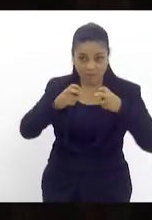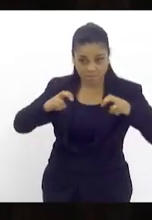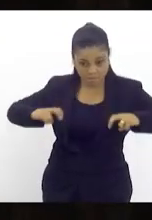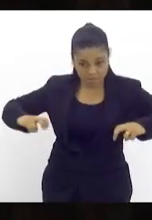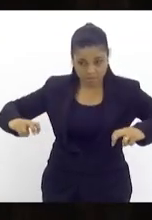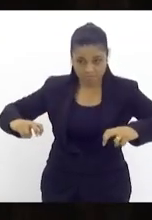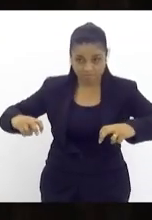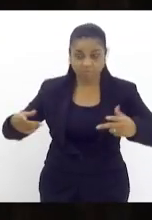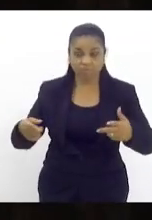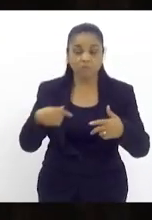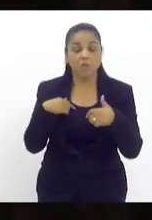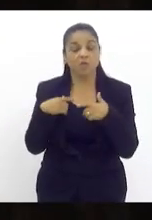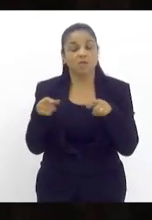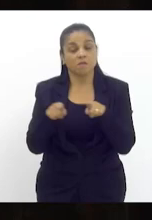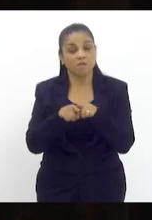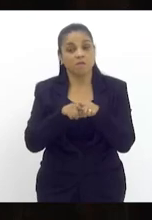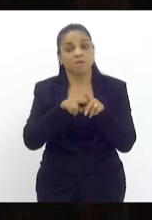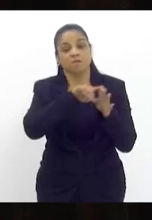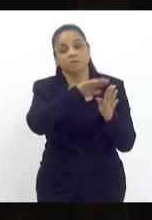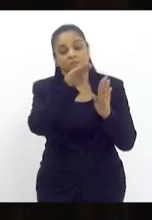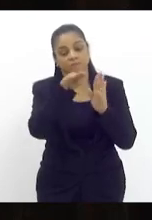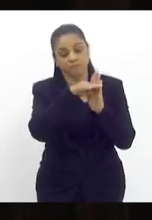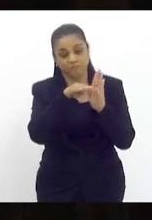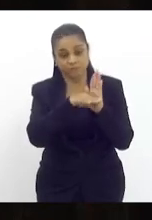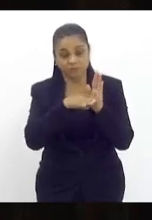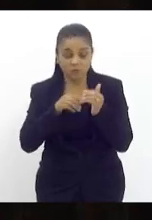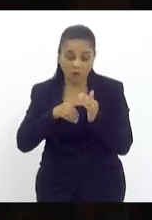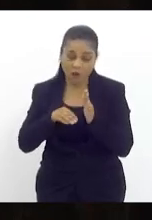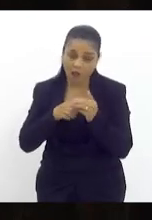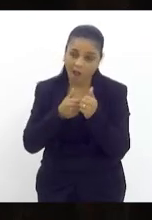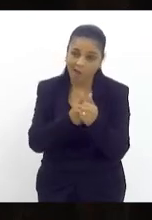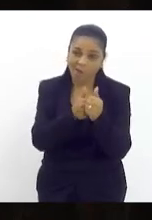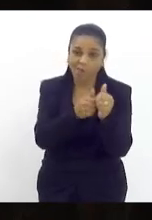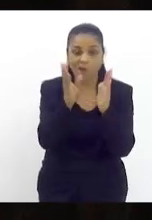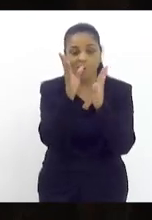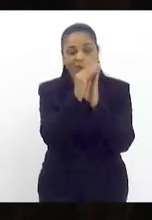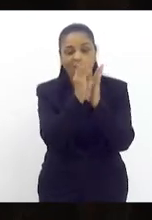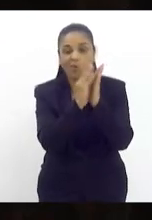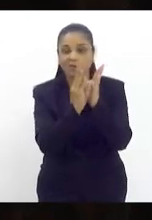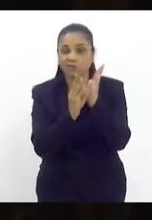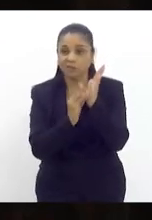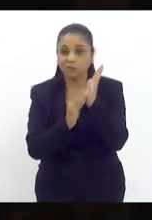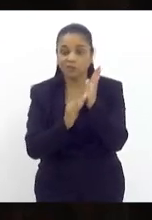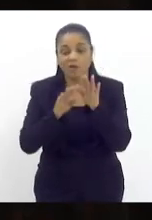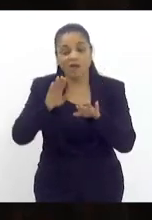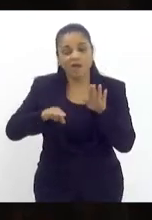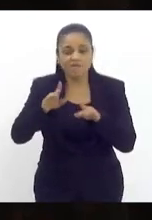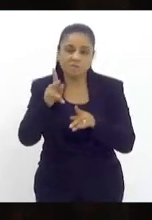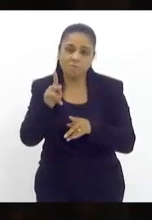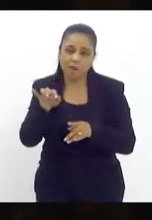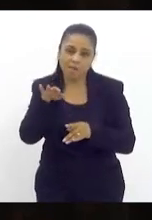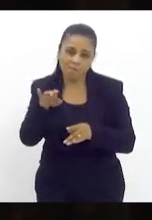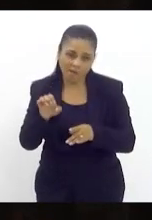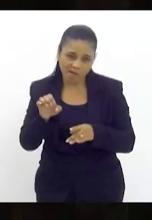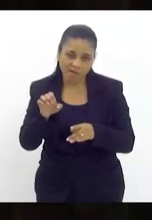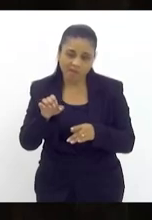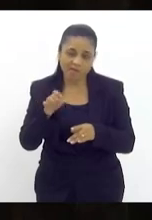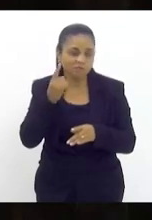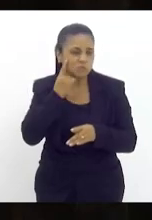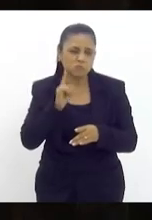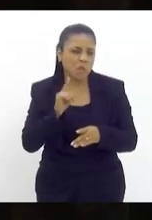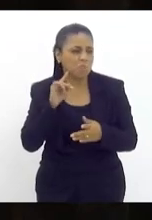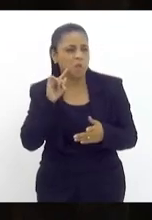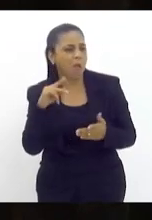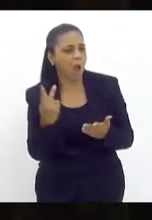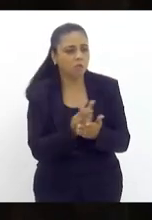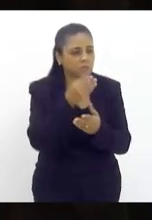conteúdo. Porque muitas vezes também o conteúdo, né? Evidentemente, às vezes os pais primeiro, nem sabem o que está acontecendo